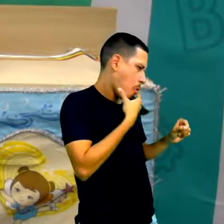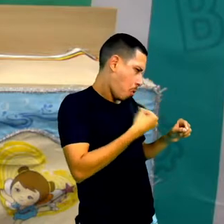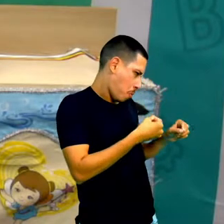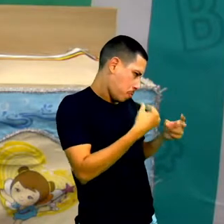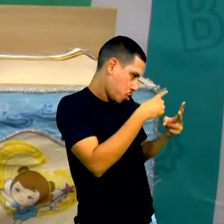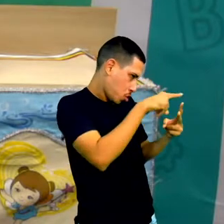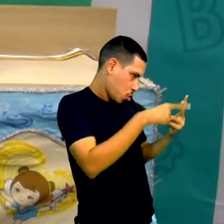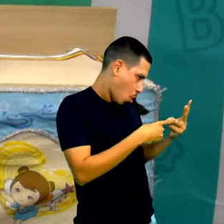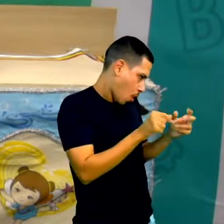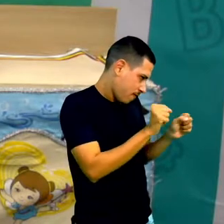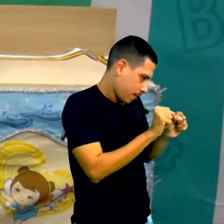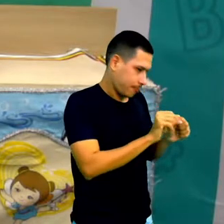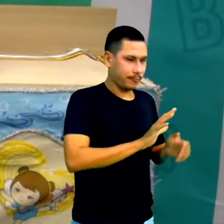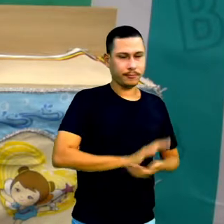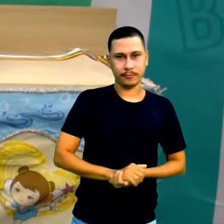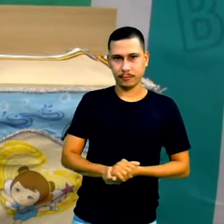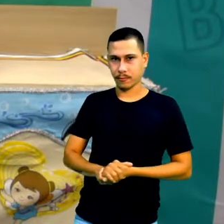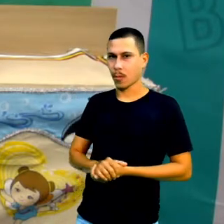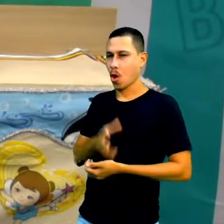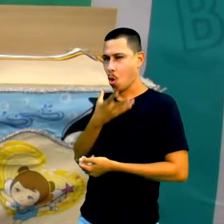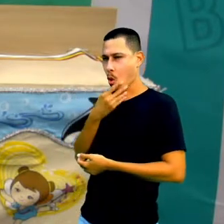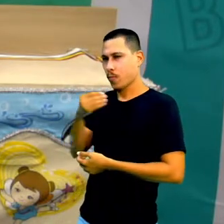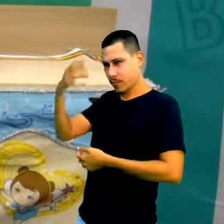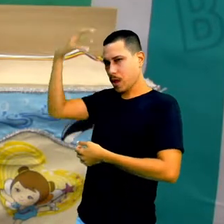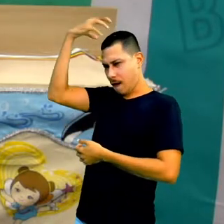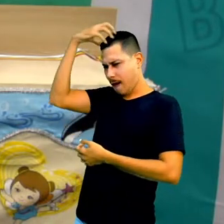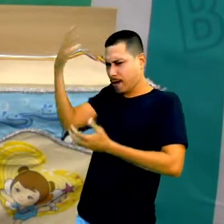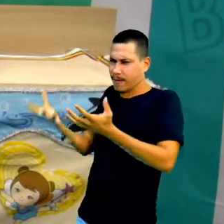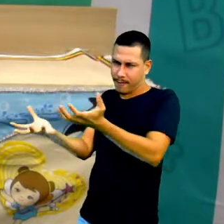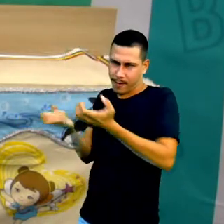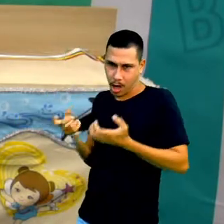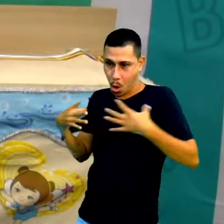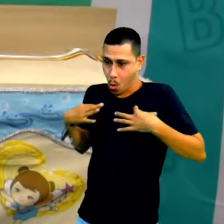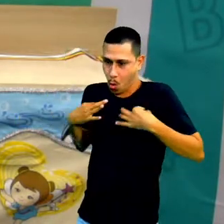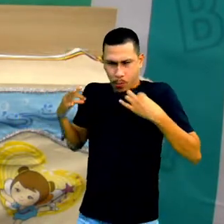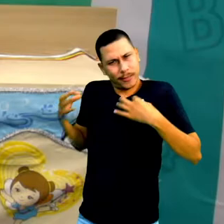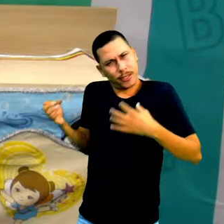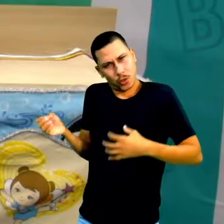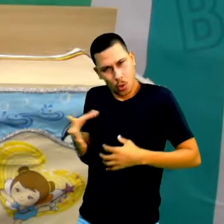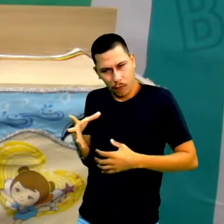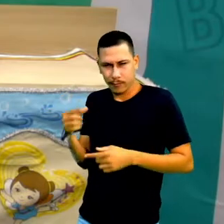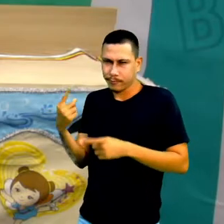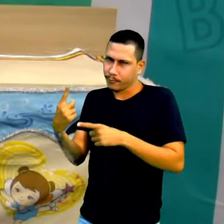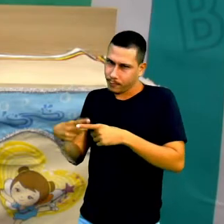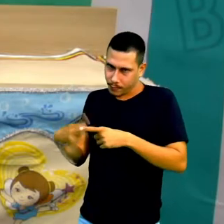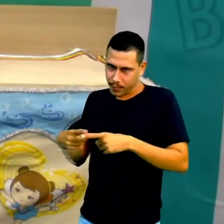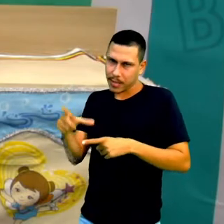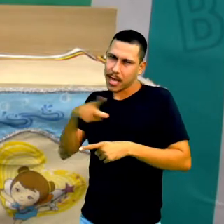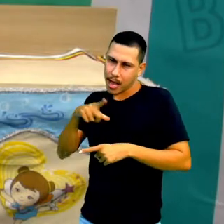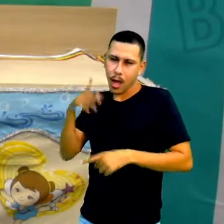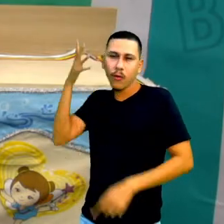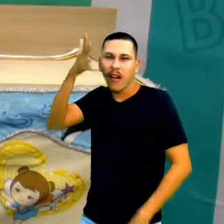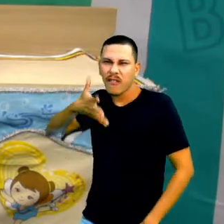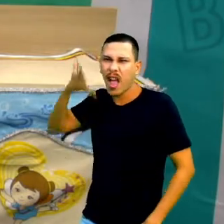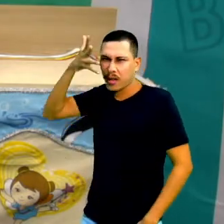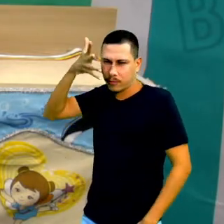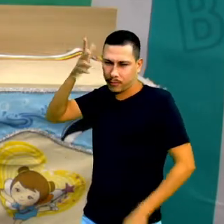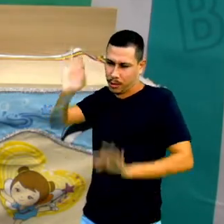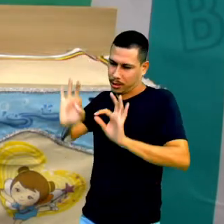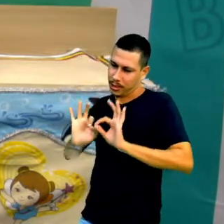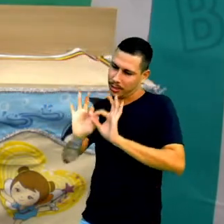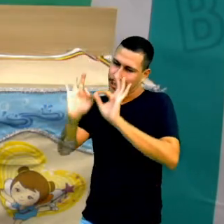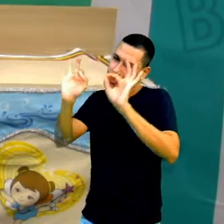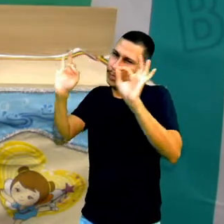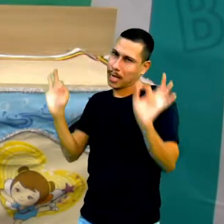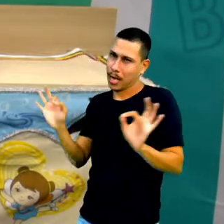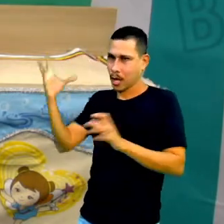E o rei queria uma roupa nova, porque ia ter um evento muito chique.